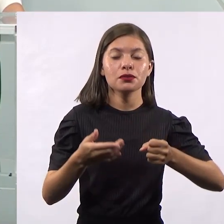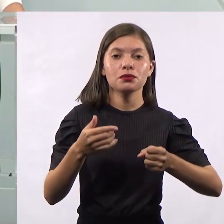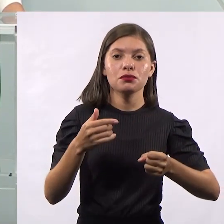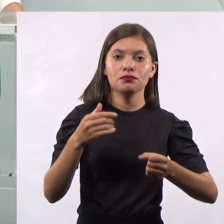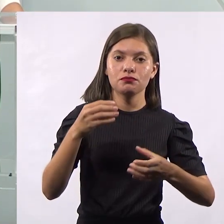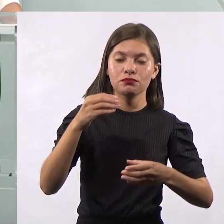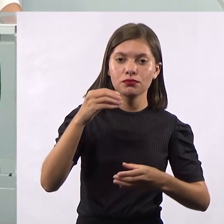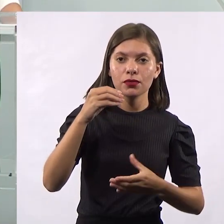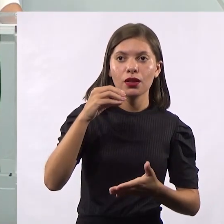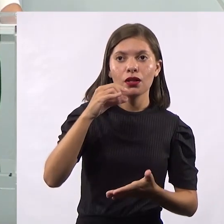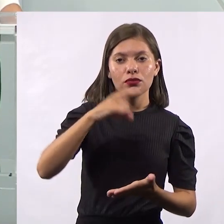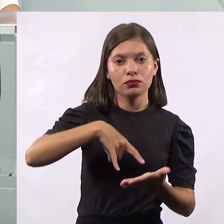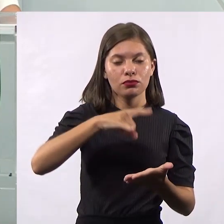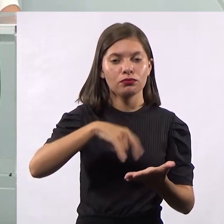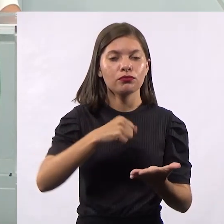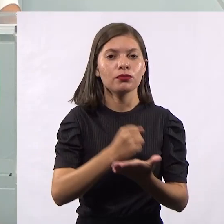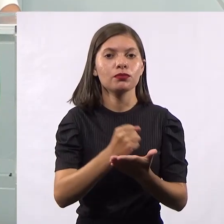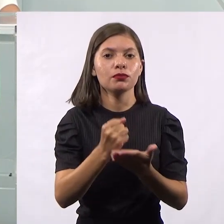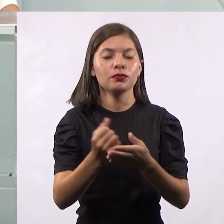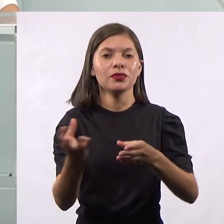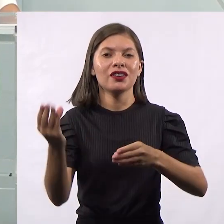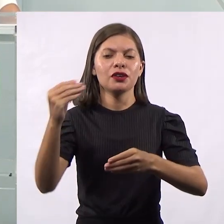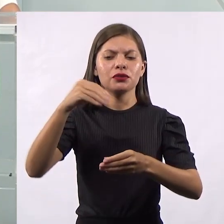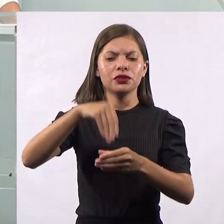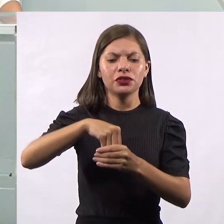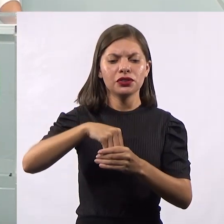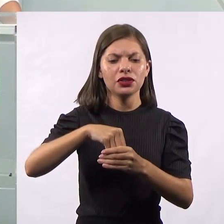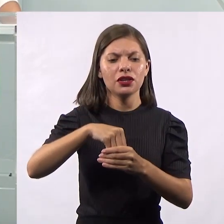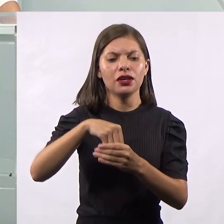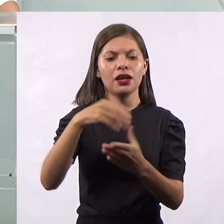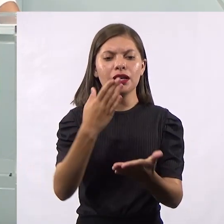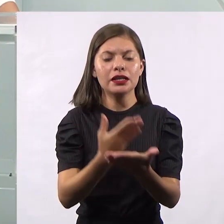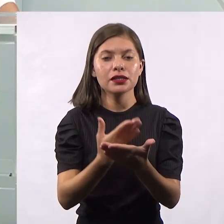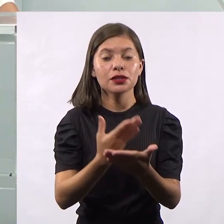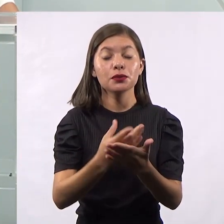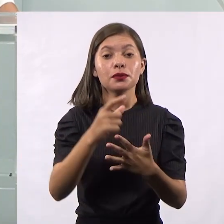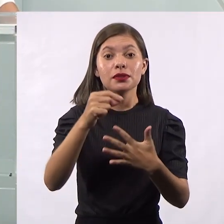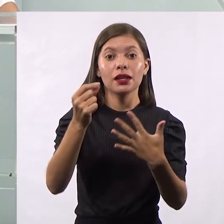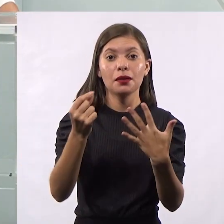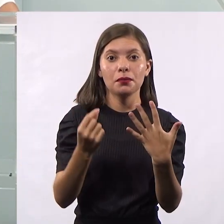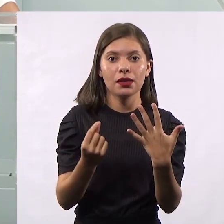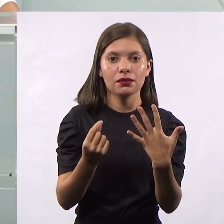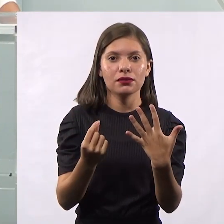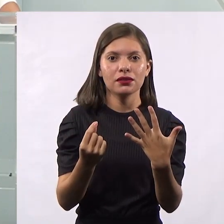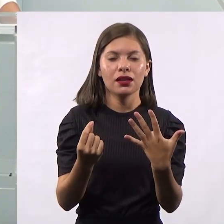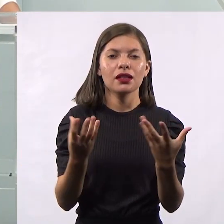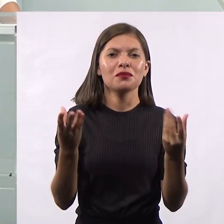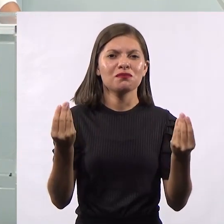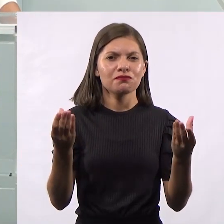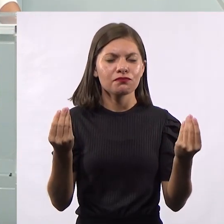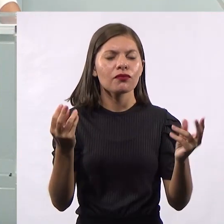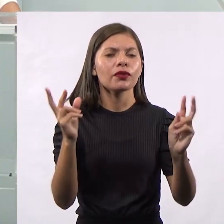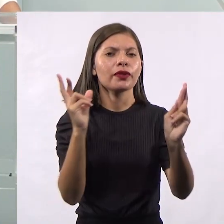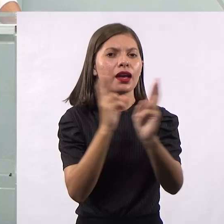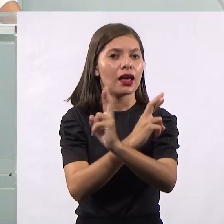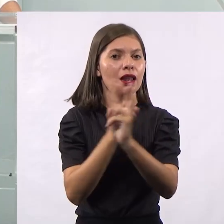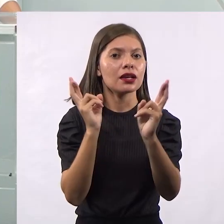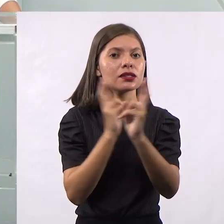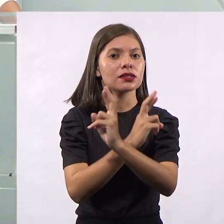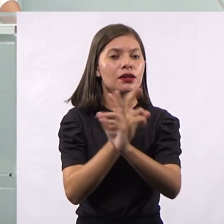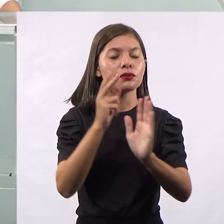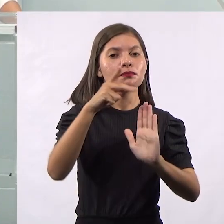documento que vai reunir esses estudos, esses elementos, e ele tem, mais uma vez, bastante relação com